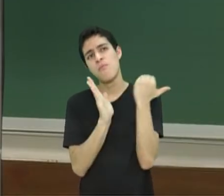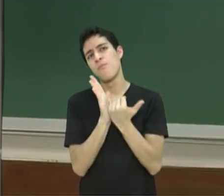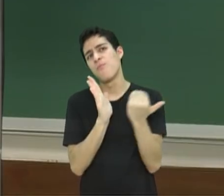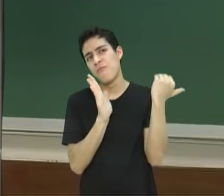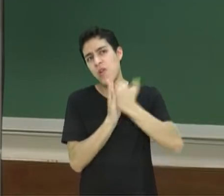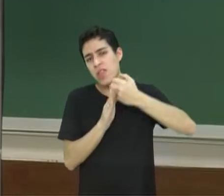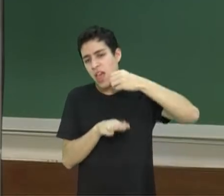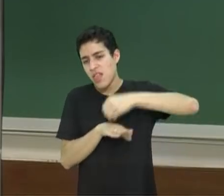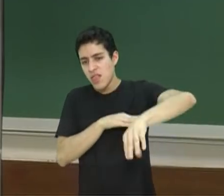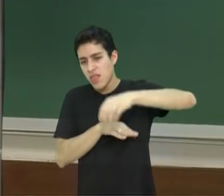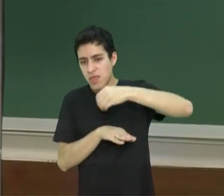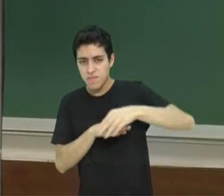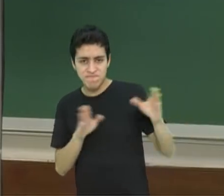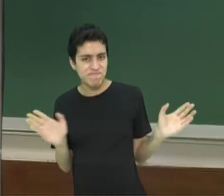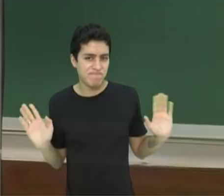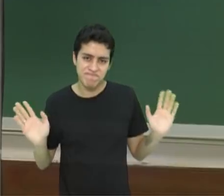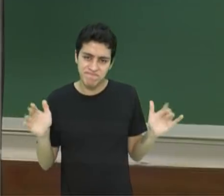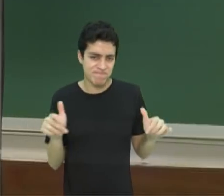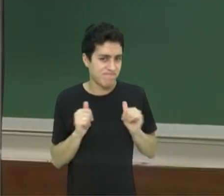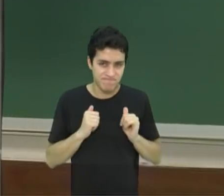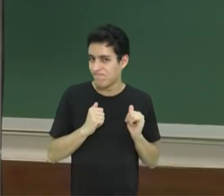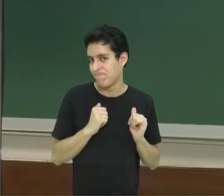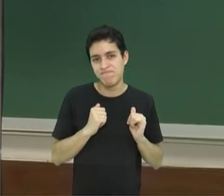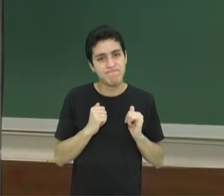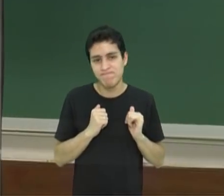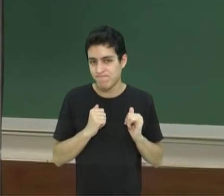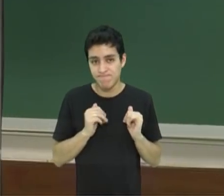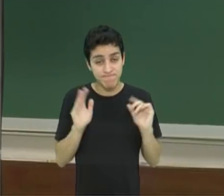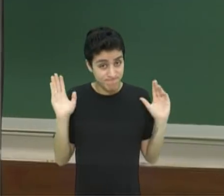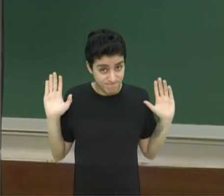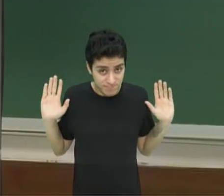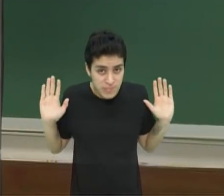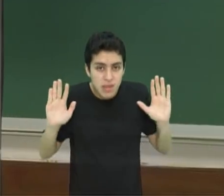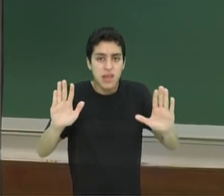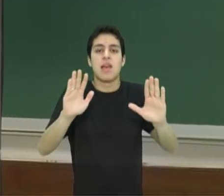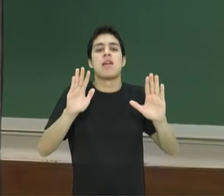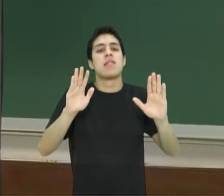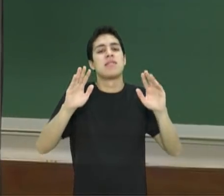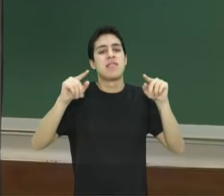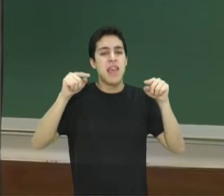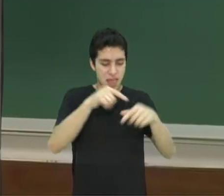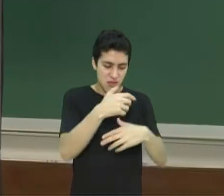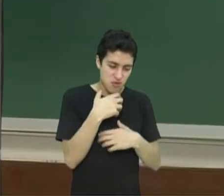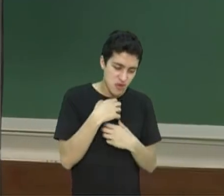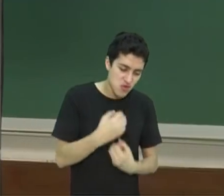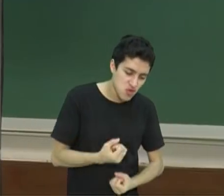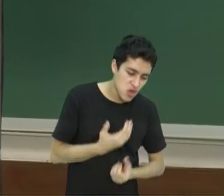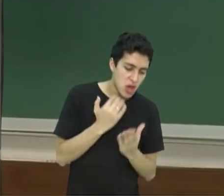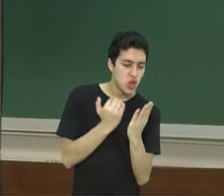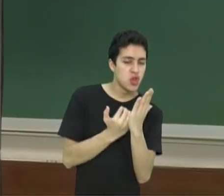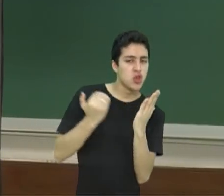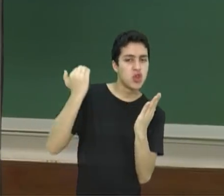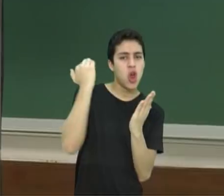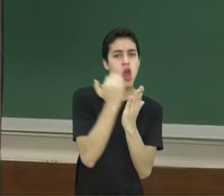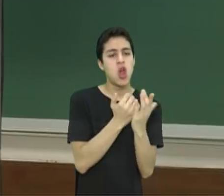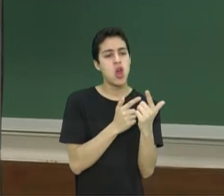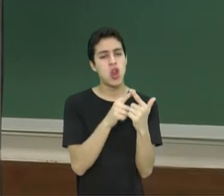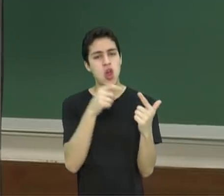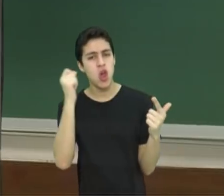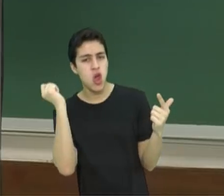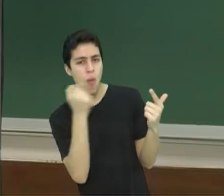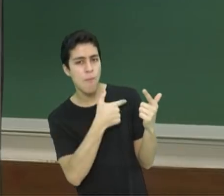dicas? Não, em nenhum momento ele disse isso. Mas, por meio do exagero, da ironia e do humor,